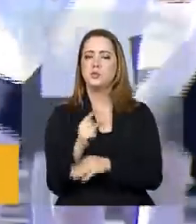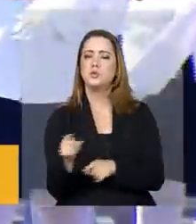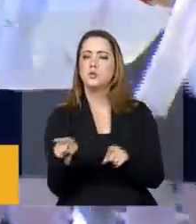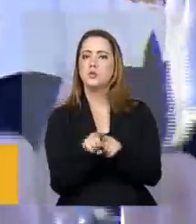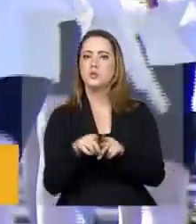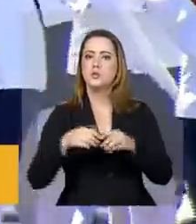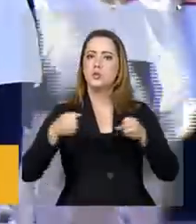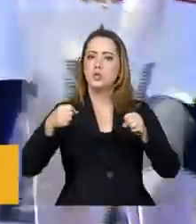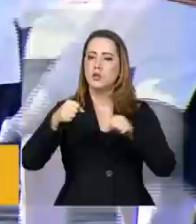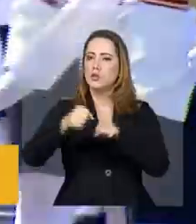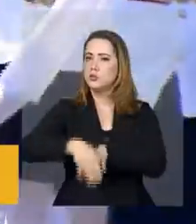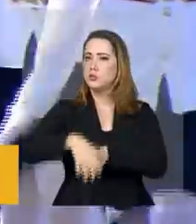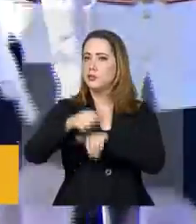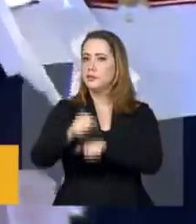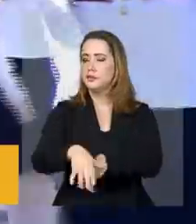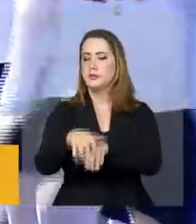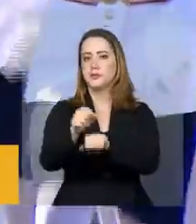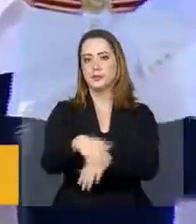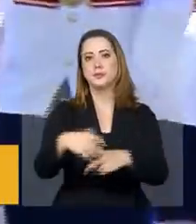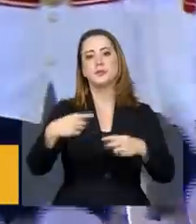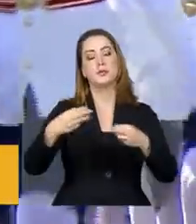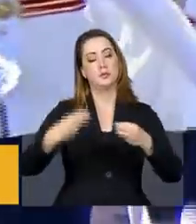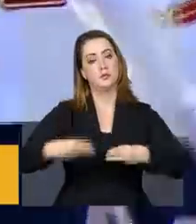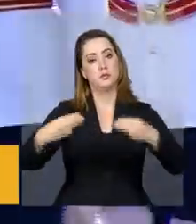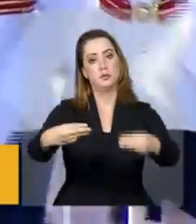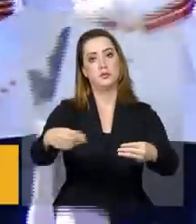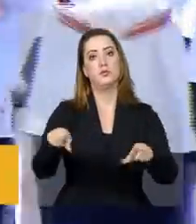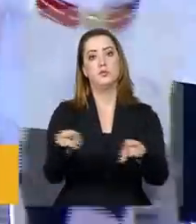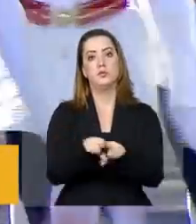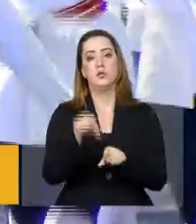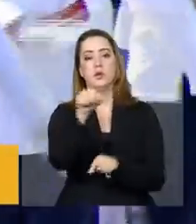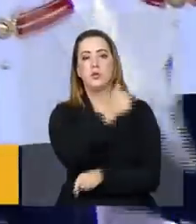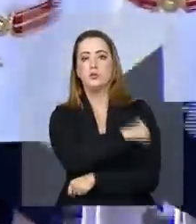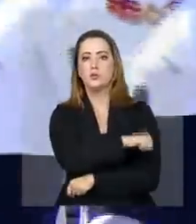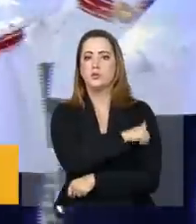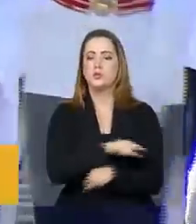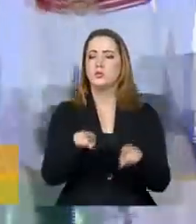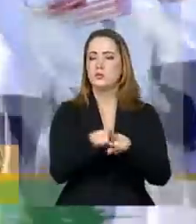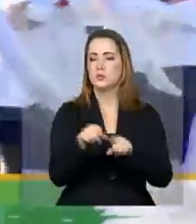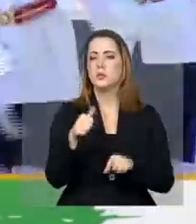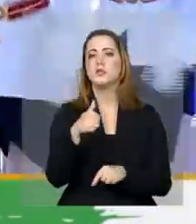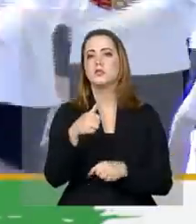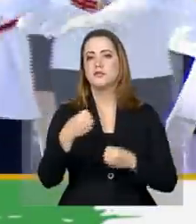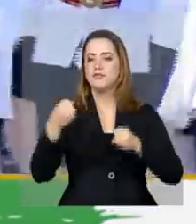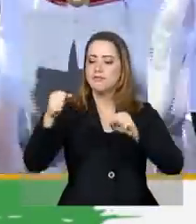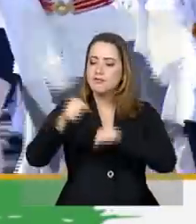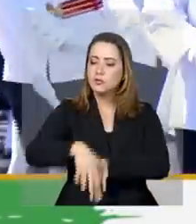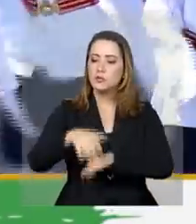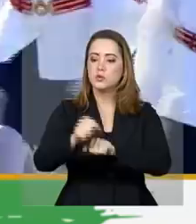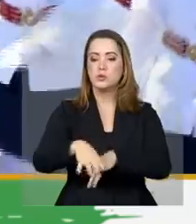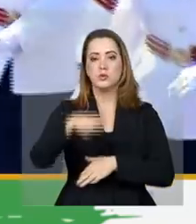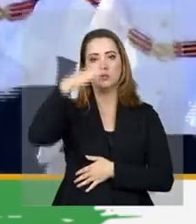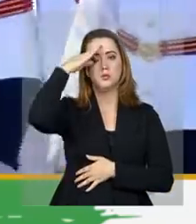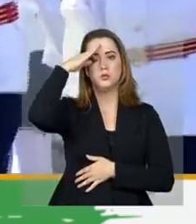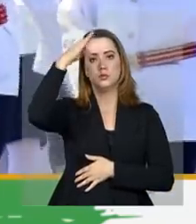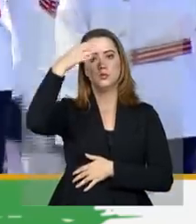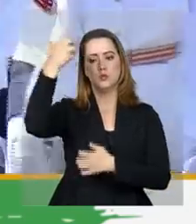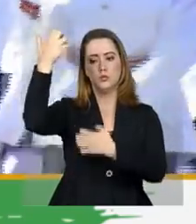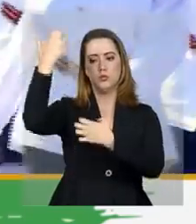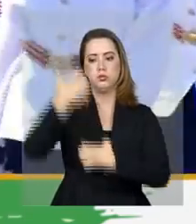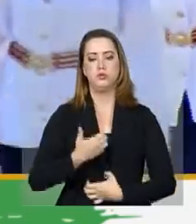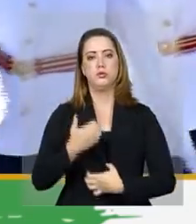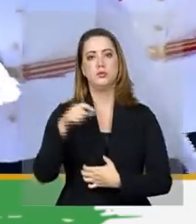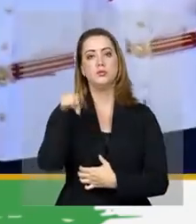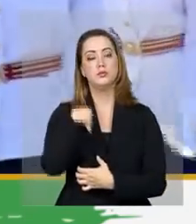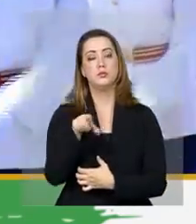dos Ministérios em Brasília e no Rio de Janeiro também tem desfile. Temos ali as Forças Armadas, o Exército agora, né, Coronel